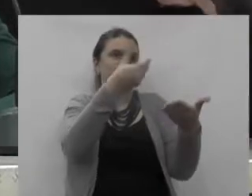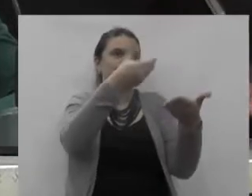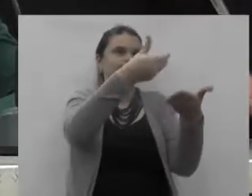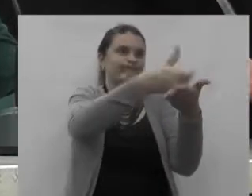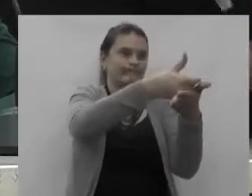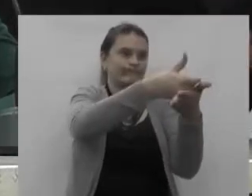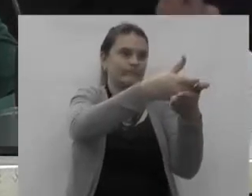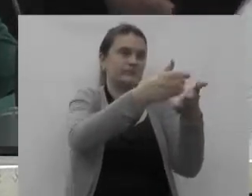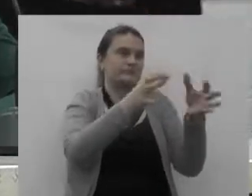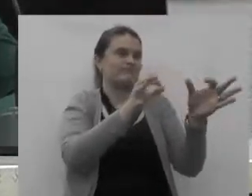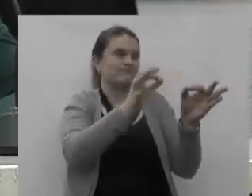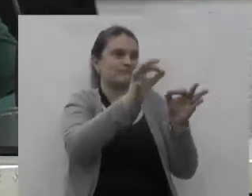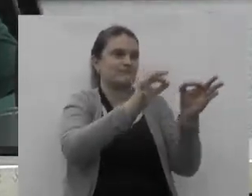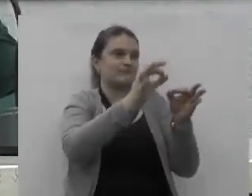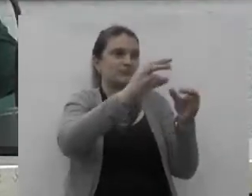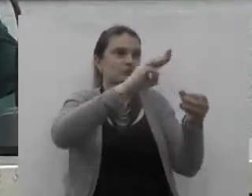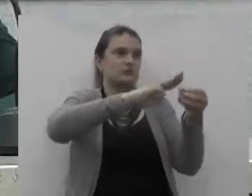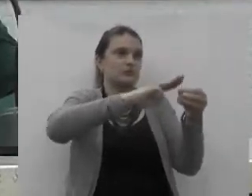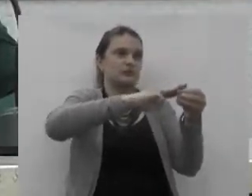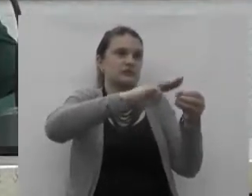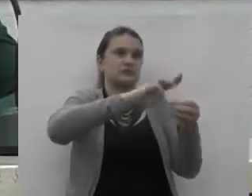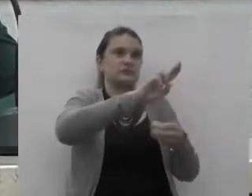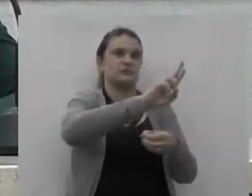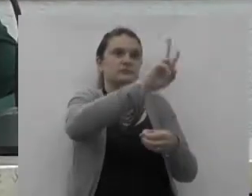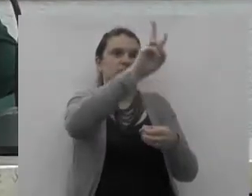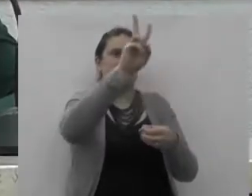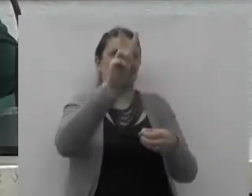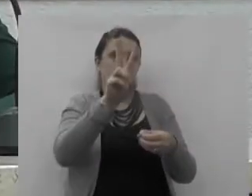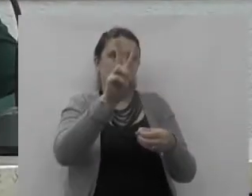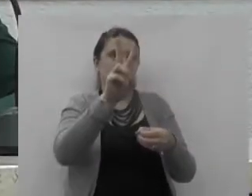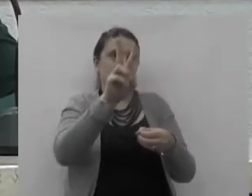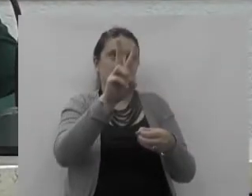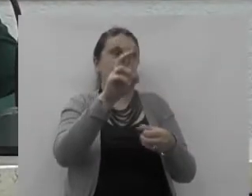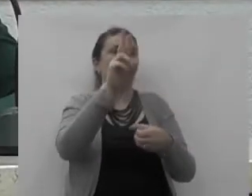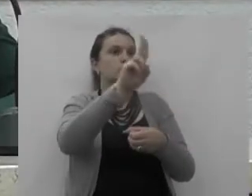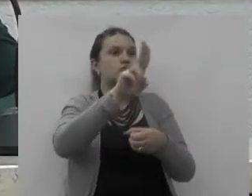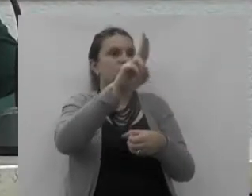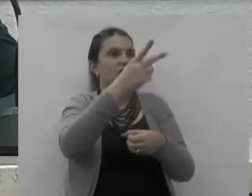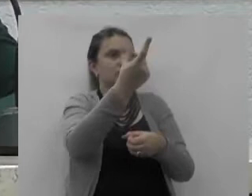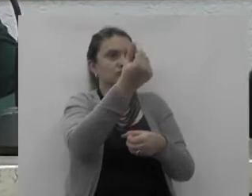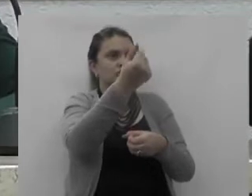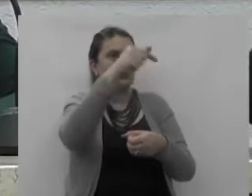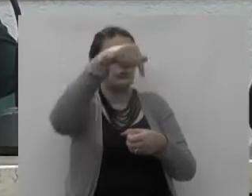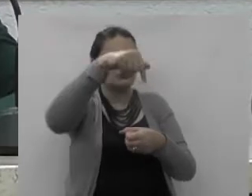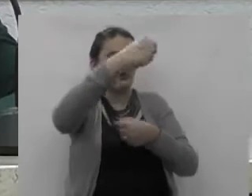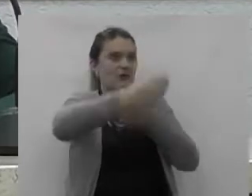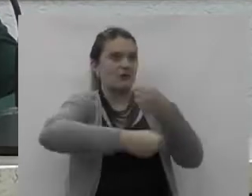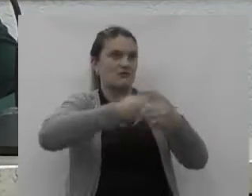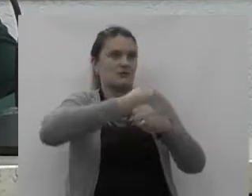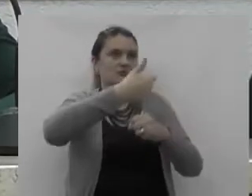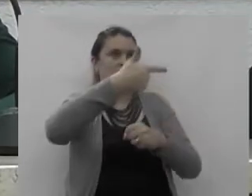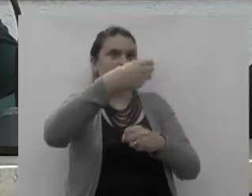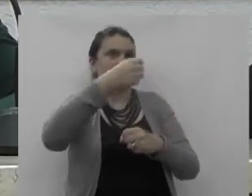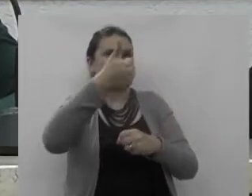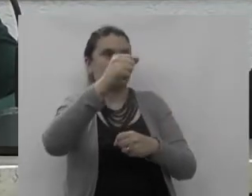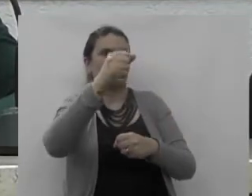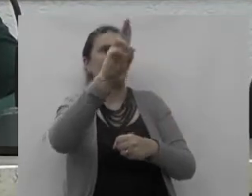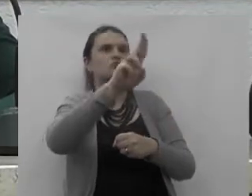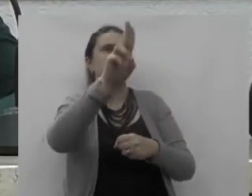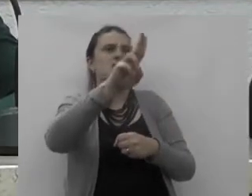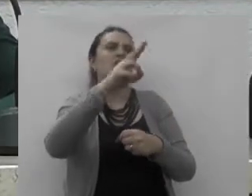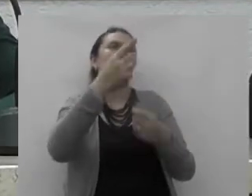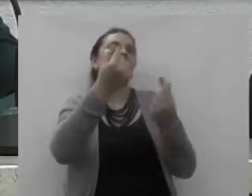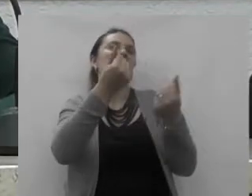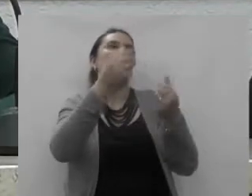suplementar no orçamento do município de União da Vitória para o exercício de 2018, com recursos